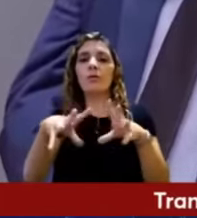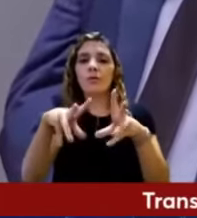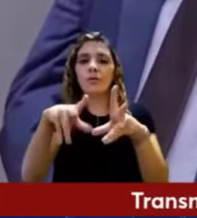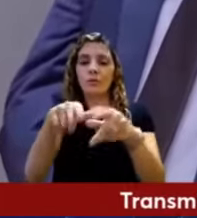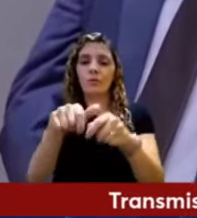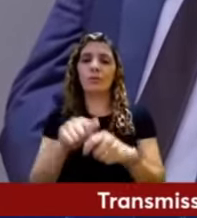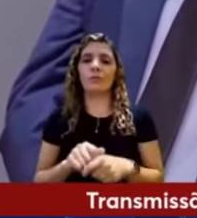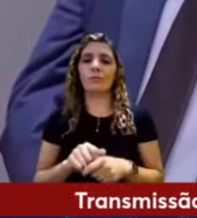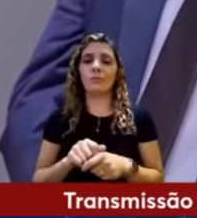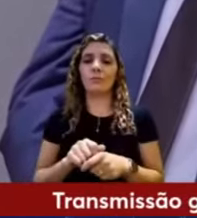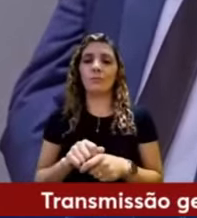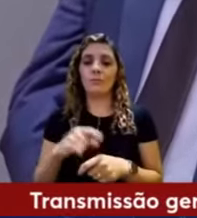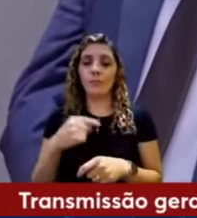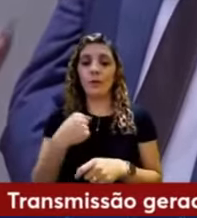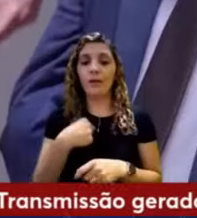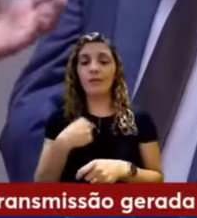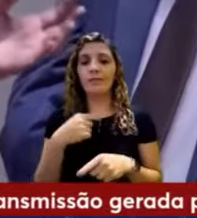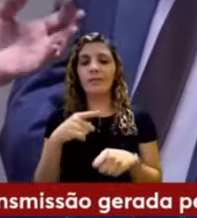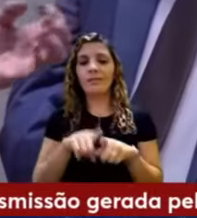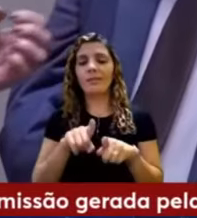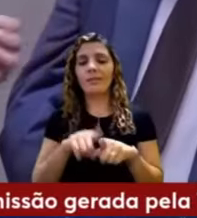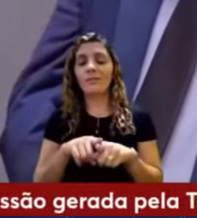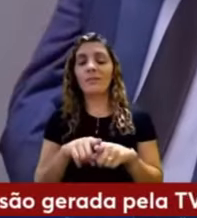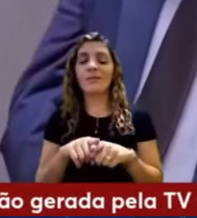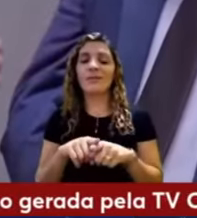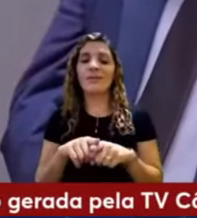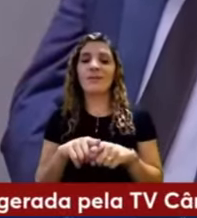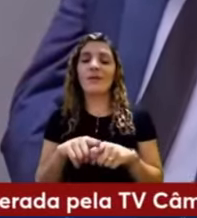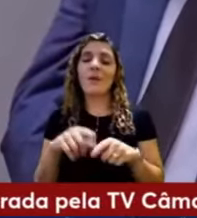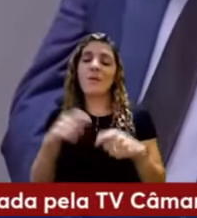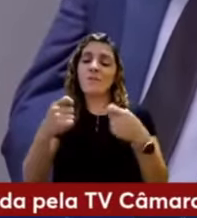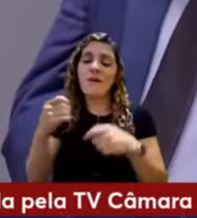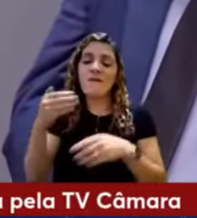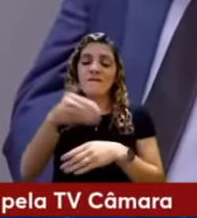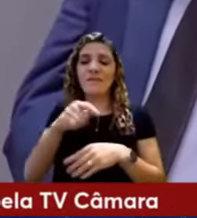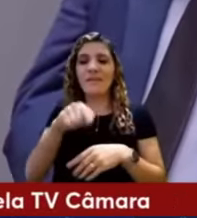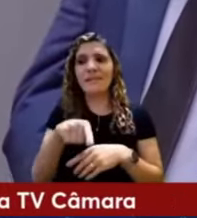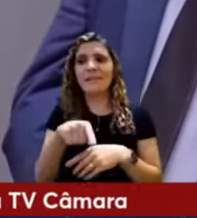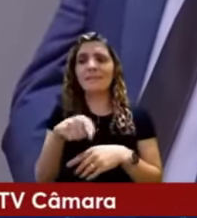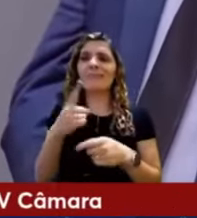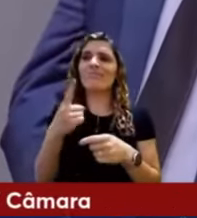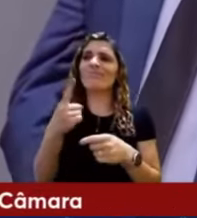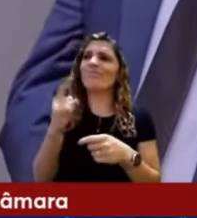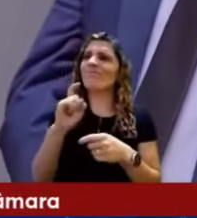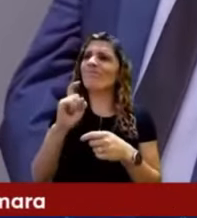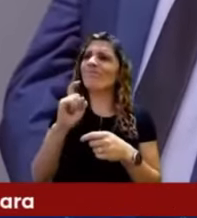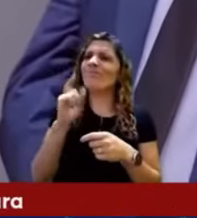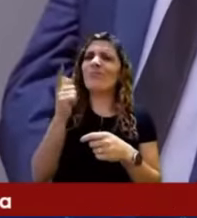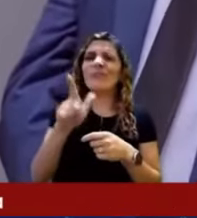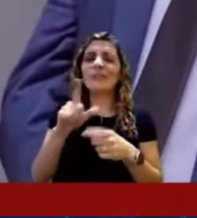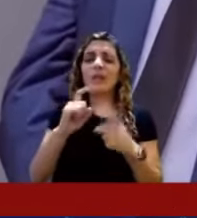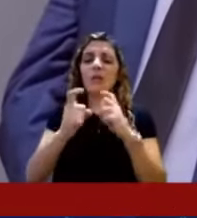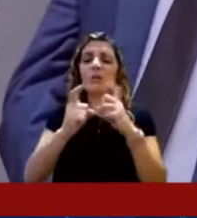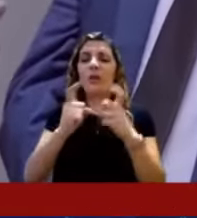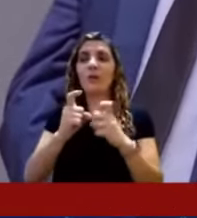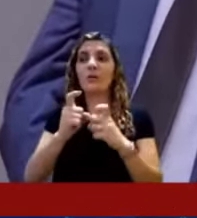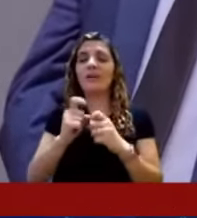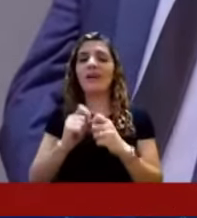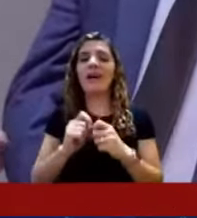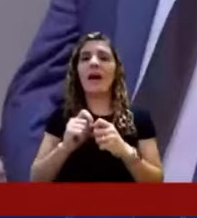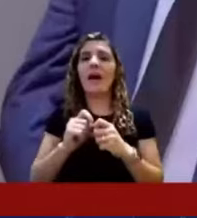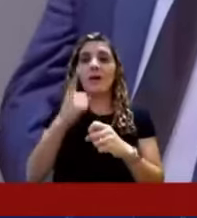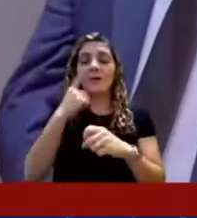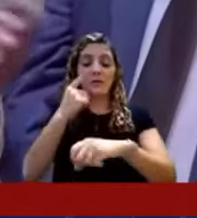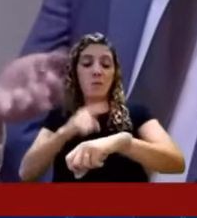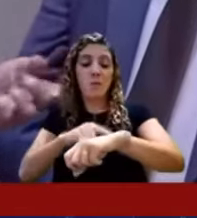lideranças. E eu não podia deixar de passar aqui, eu tinha avisado o Lindberg, se acho que não vai dar, eu estava numa reunião na Casa Civil, aí quando eu vi que ia dar, passei mensagem,